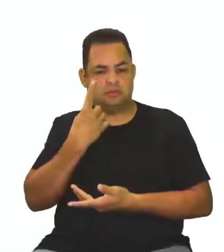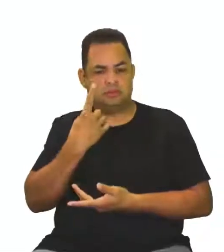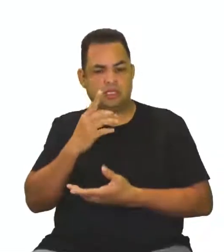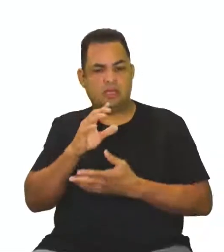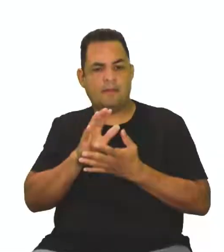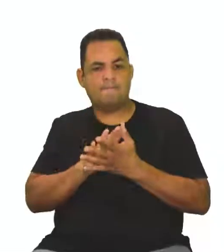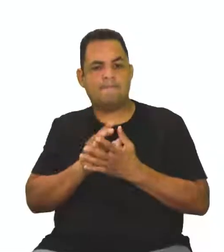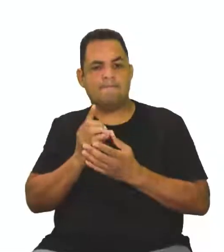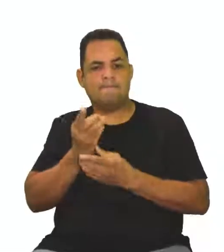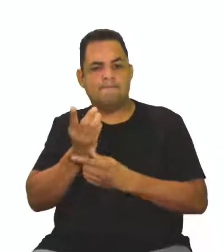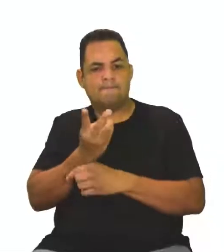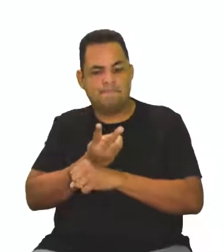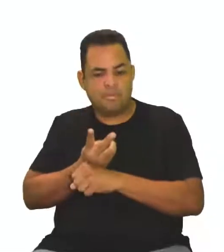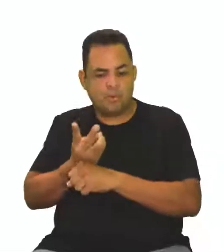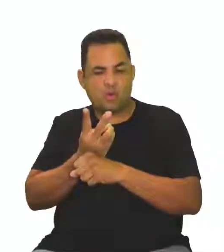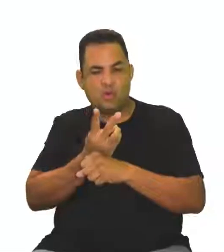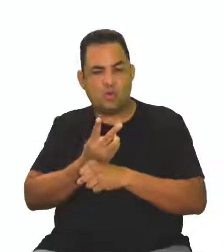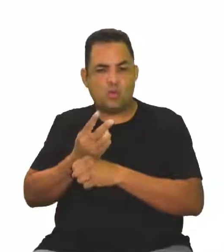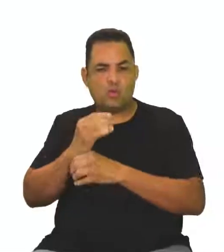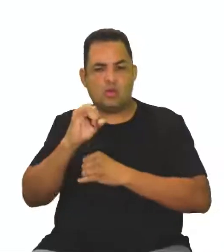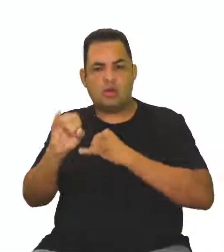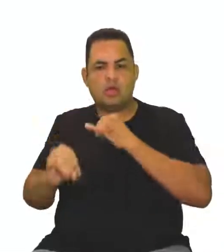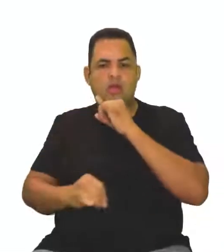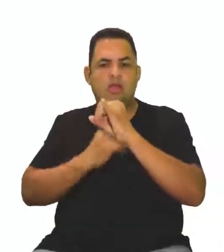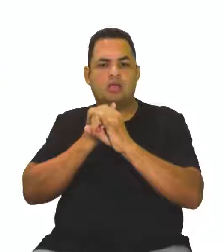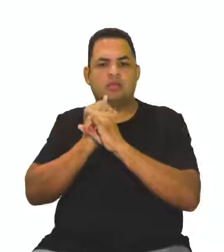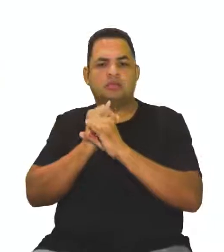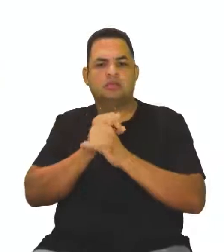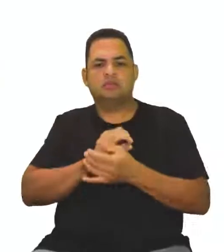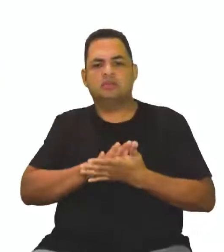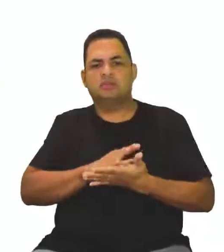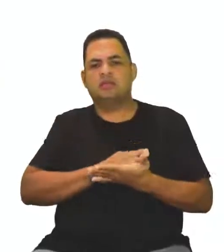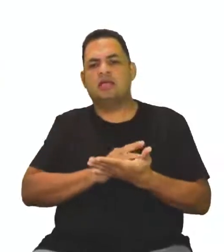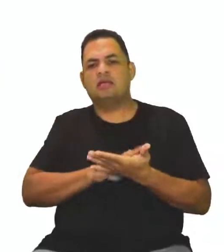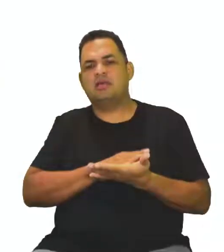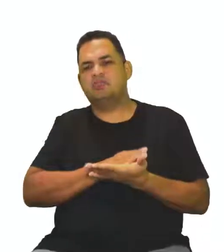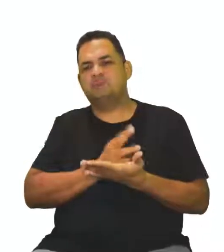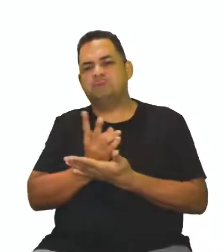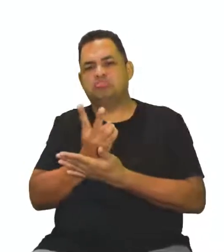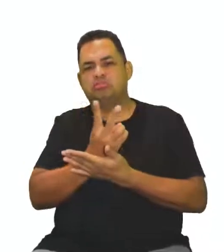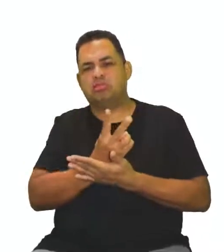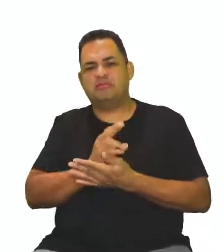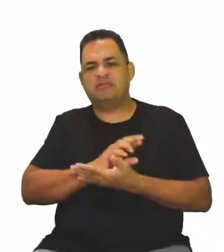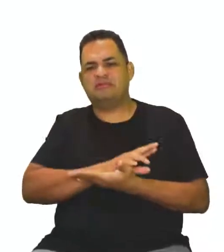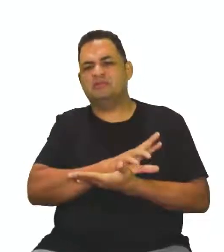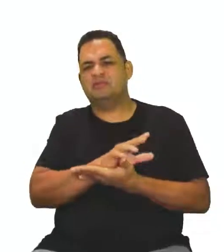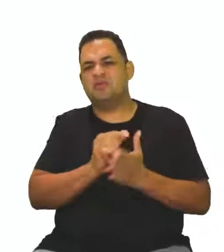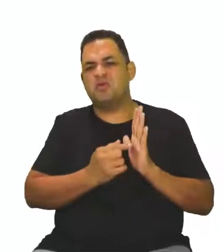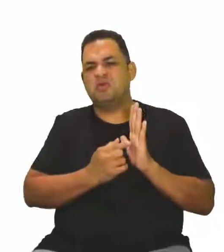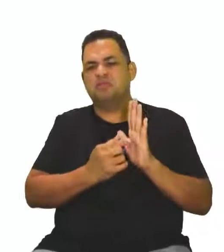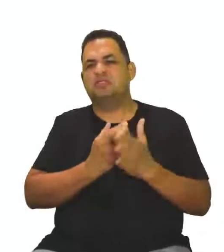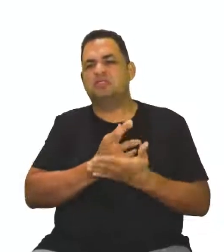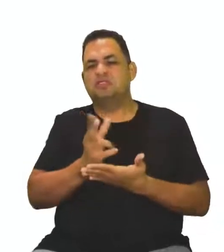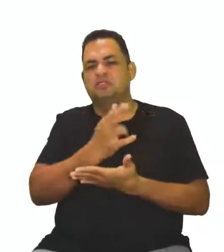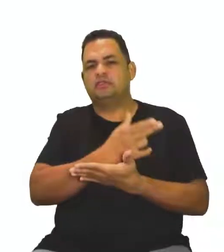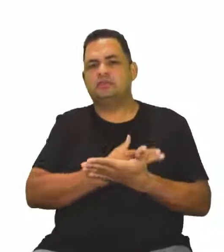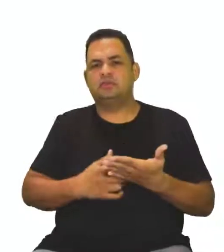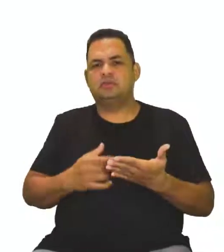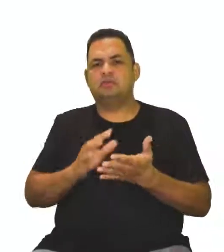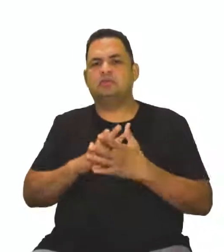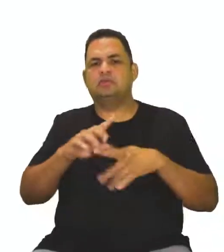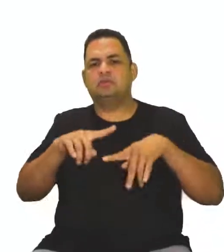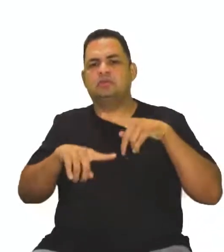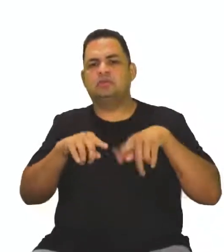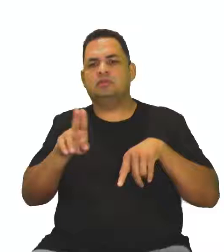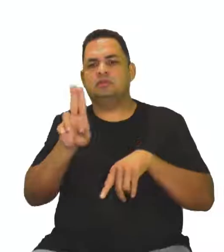e digitar amperímetro, vai vir uma gama de tipos de amperímetro para vocês. Bom, mas o que é um amperímetro? Ele é um